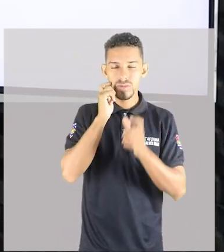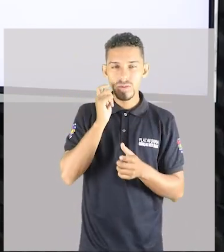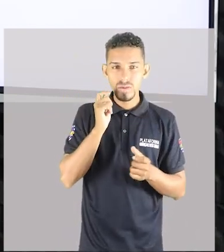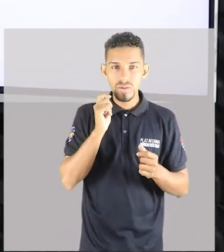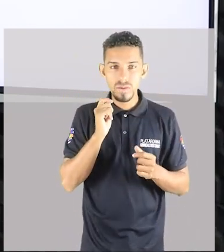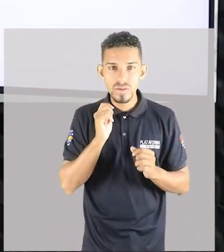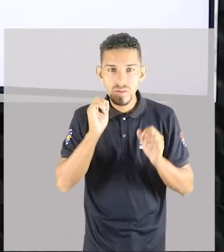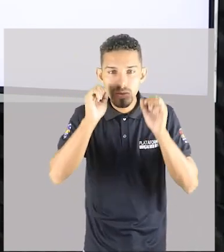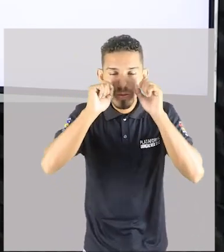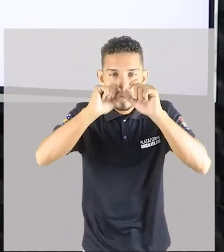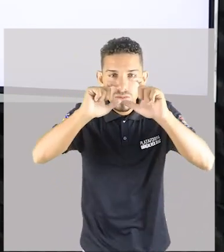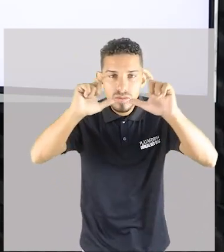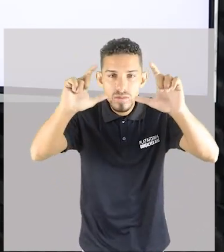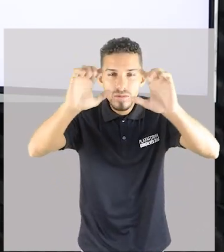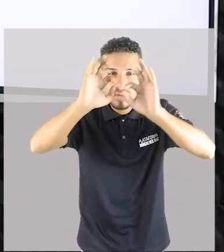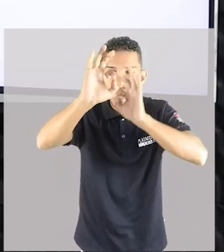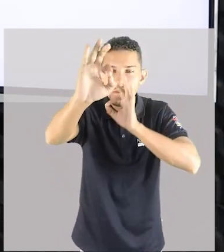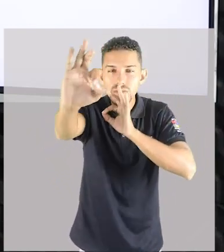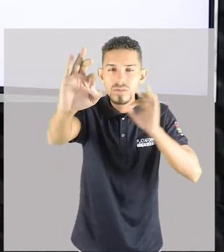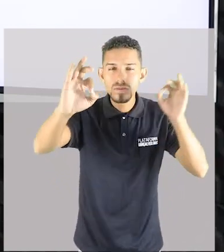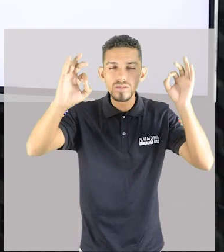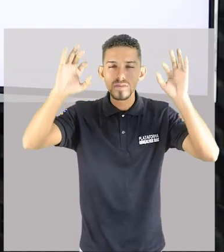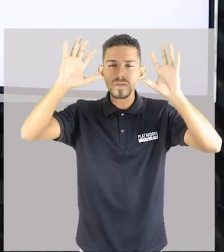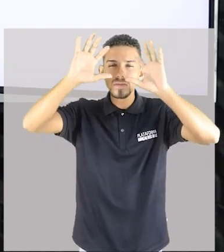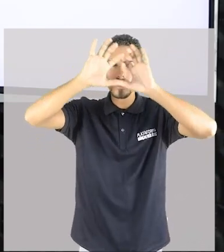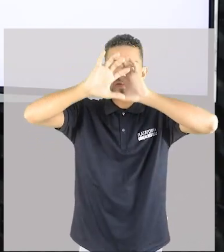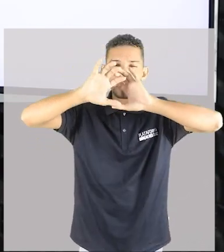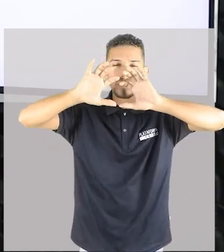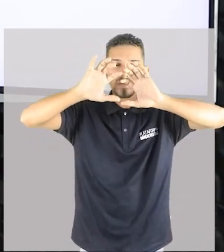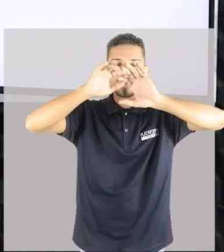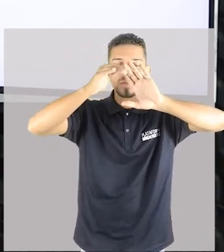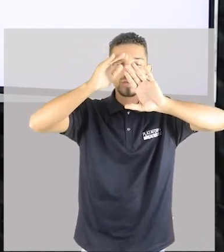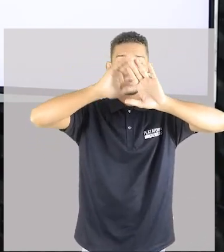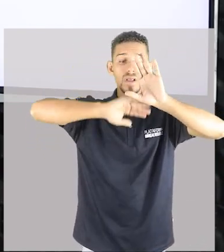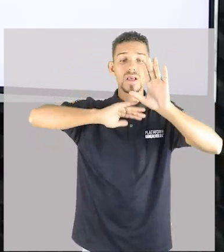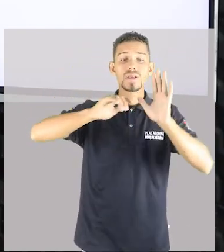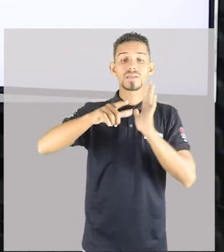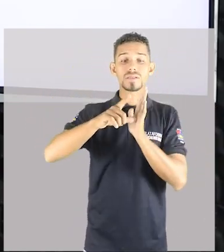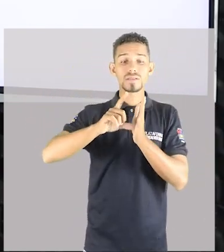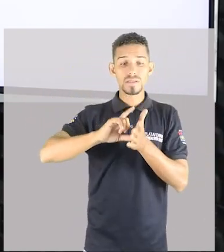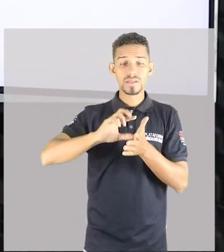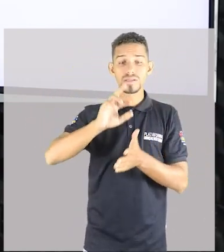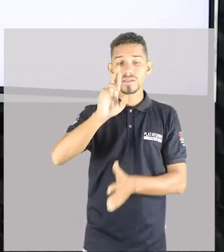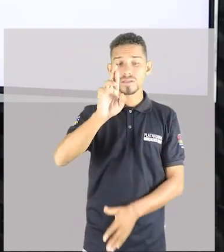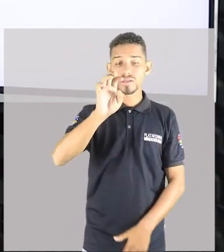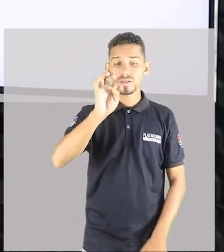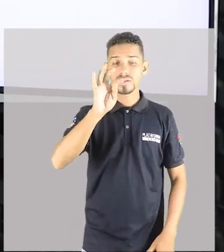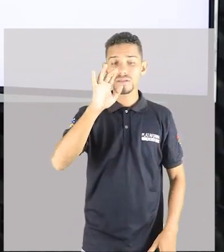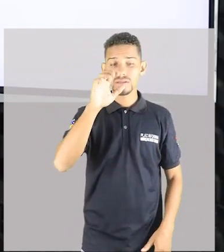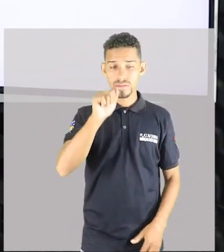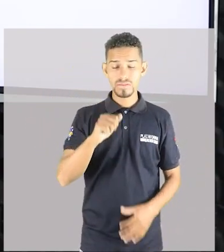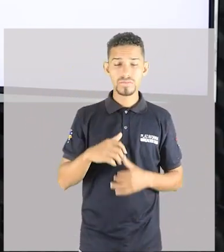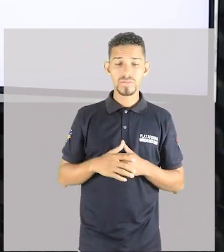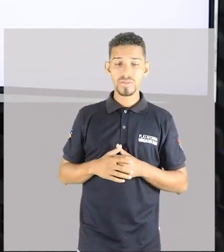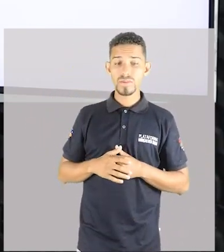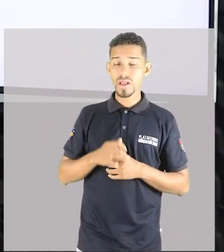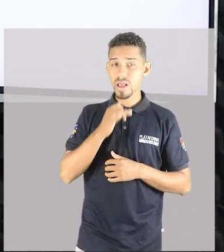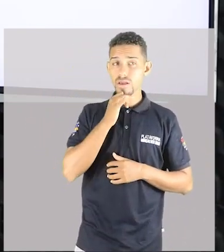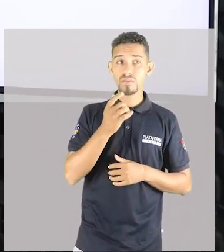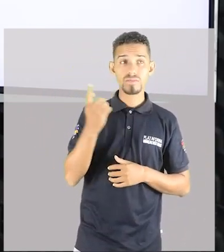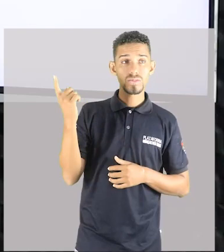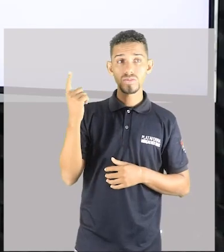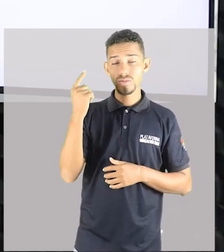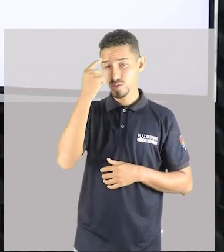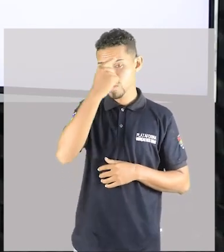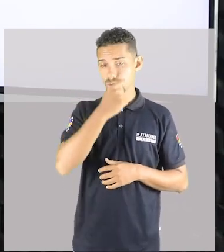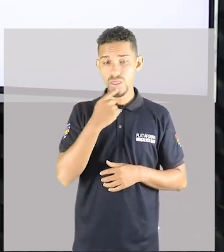dos objetos distantes se forma antes da retina. Então aqui é um olho normal, um